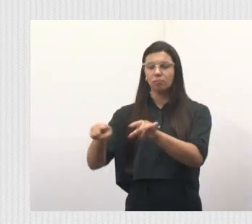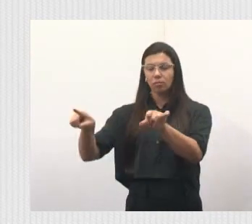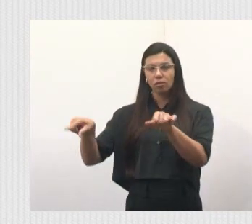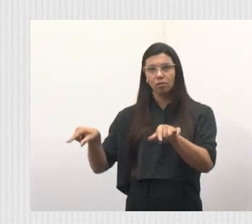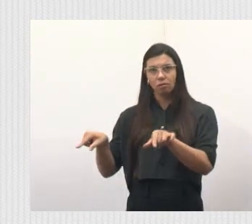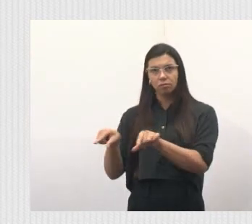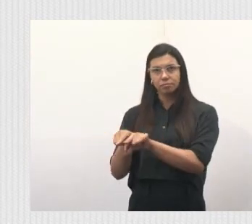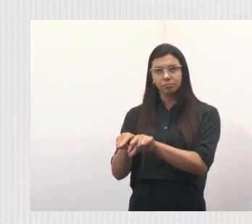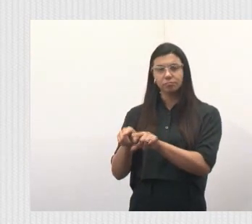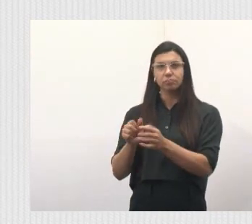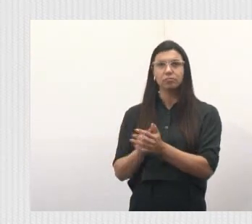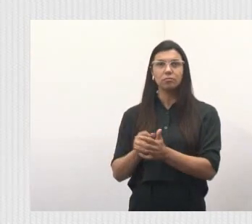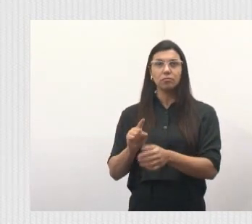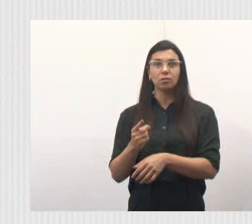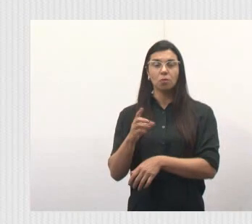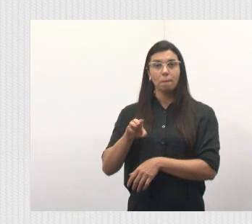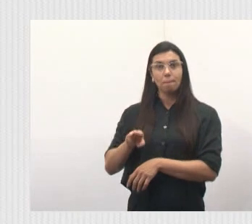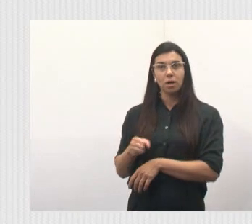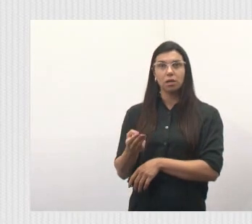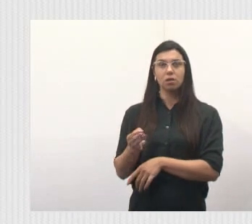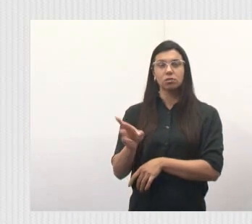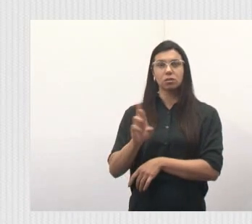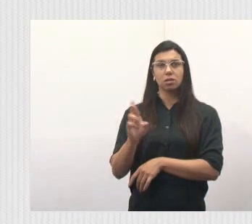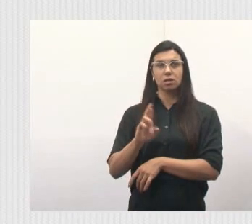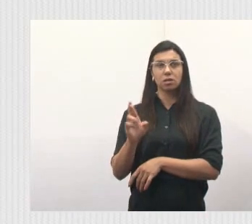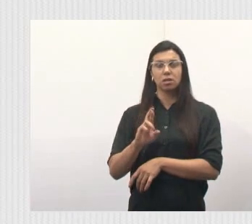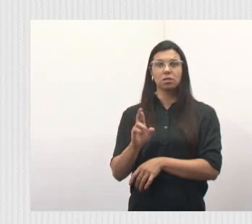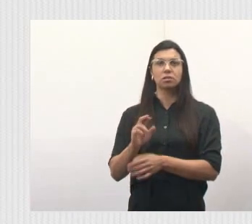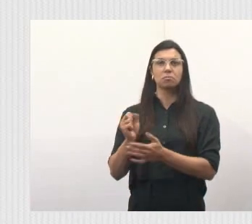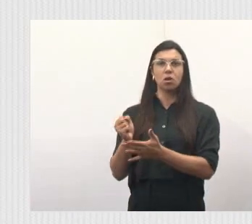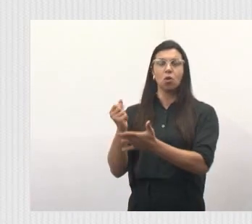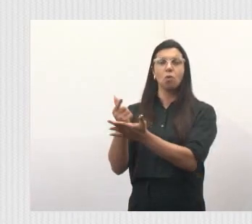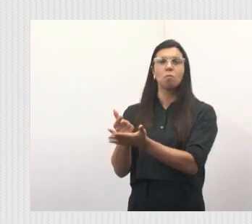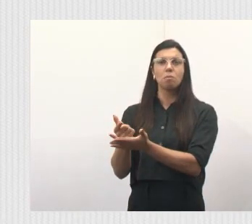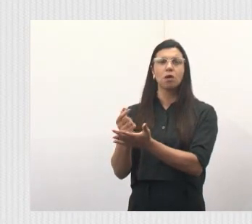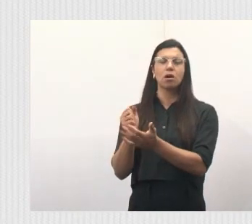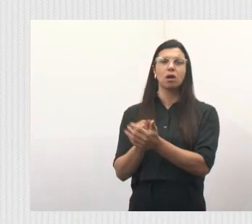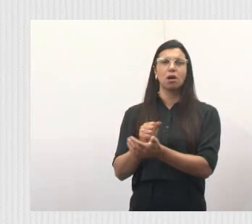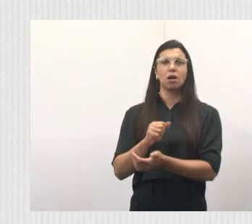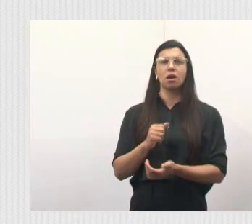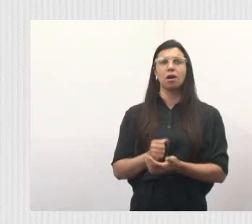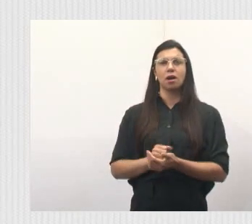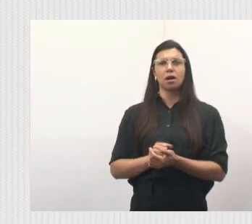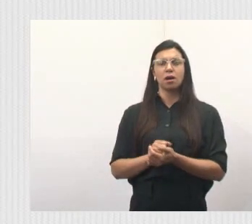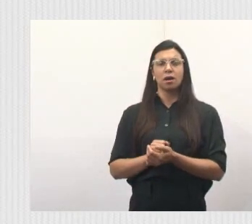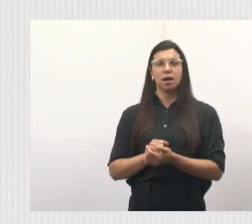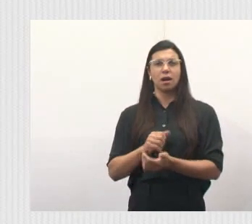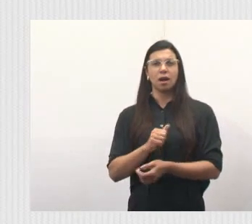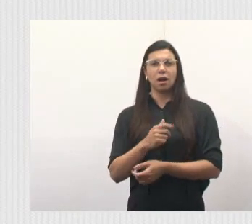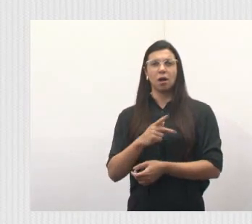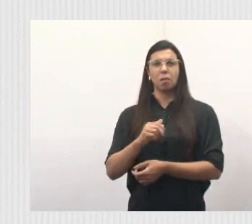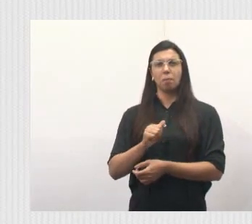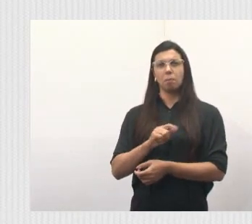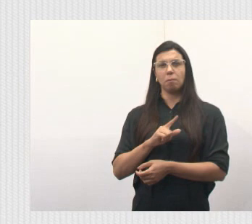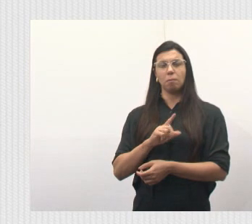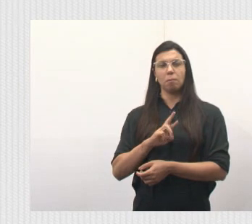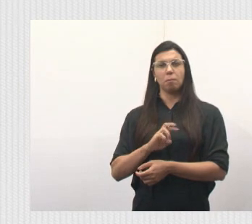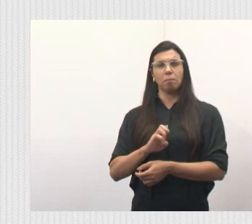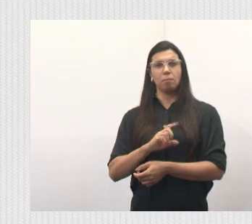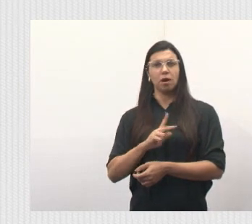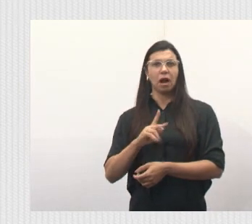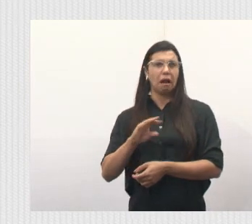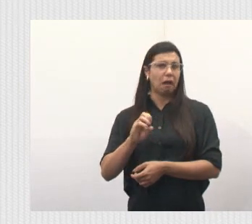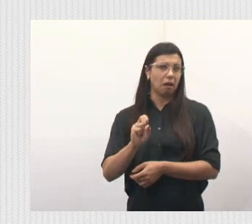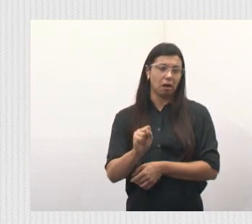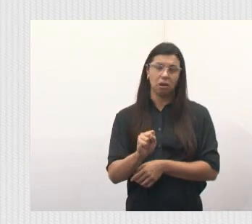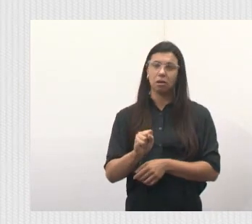E 1 milhão de reais para aquisição de equipamentos, sendo este na 48ª posição do Estado de São